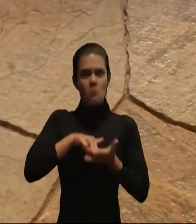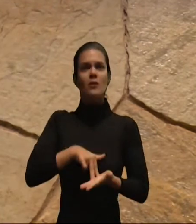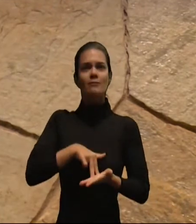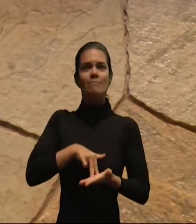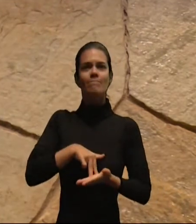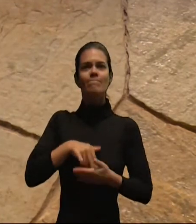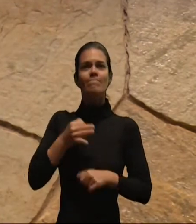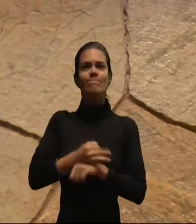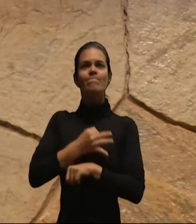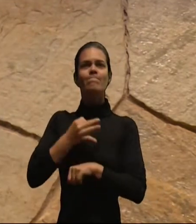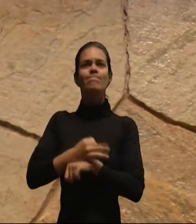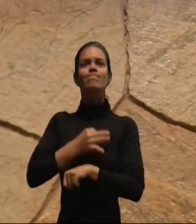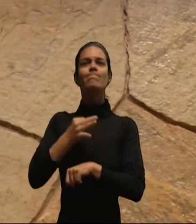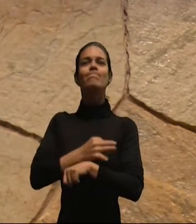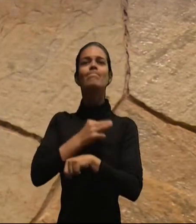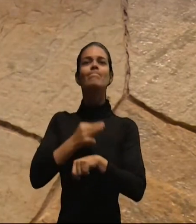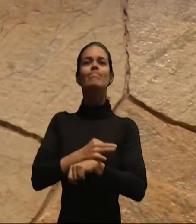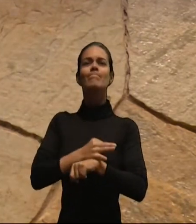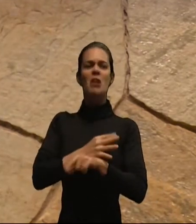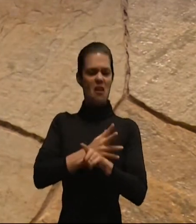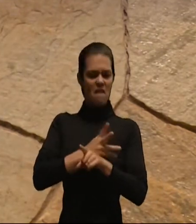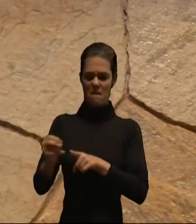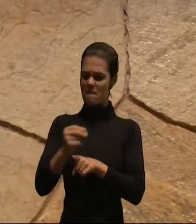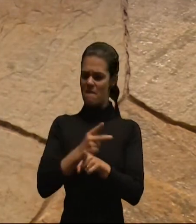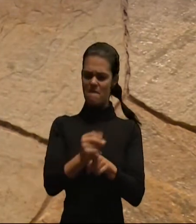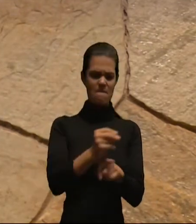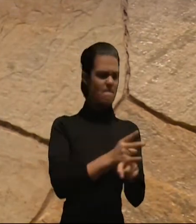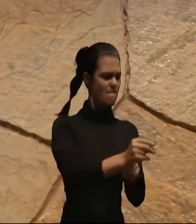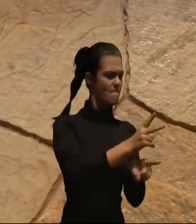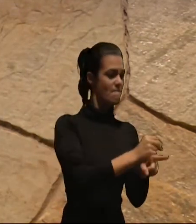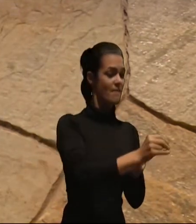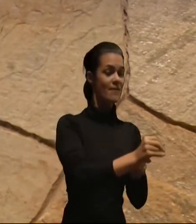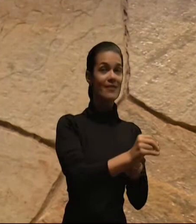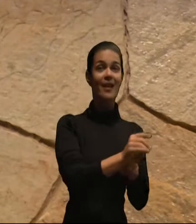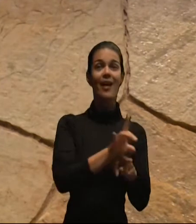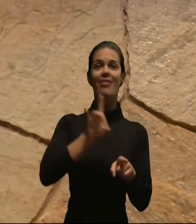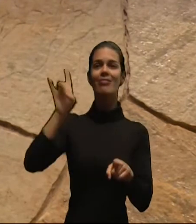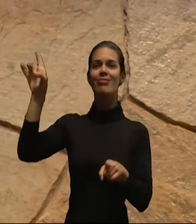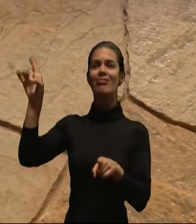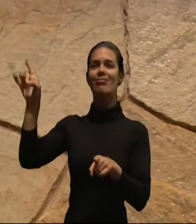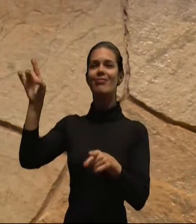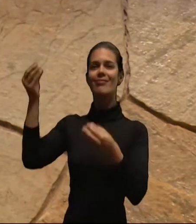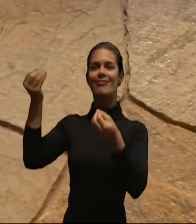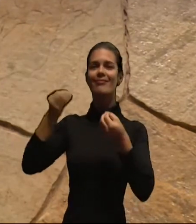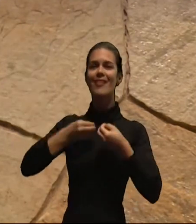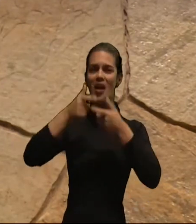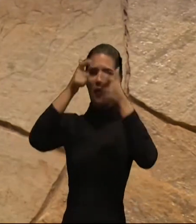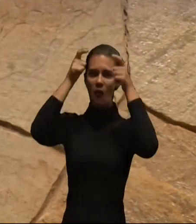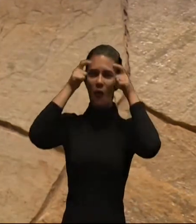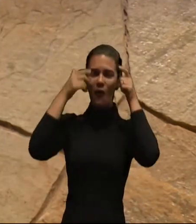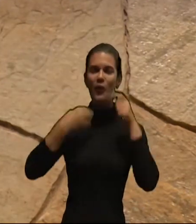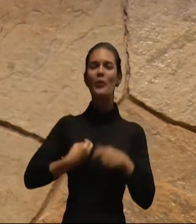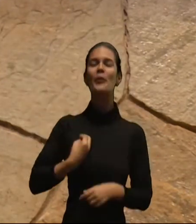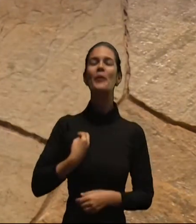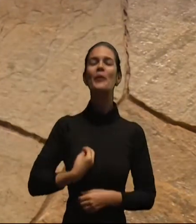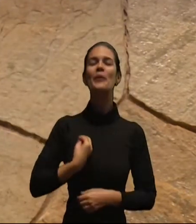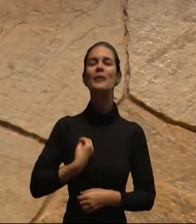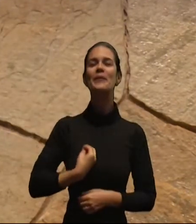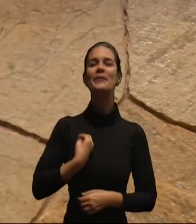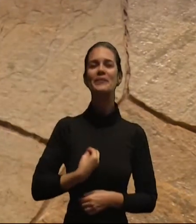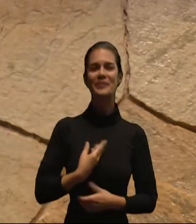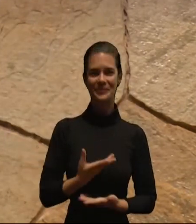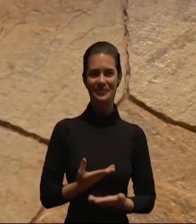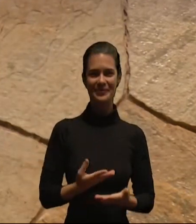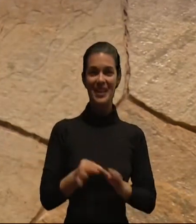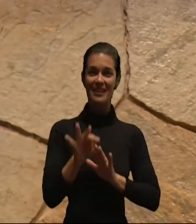depois de ter vencido tudo, ele receberá a coroa da vida. Então nós encontramos aqui neste texto esta